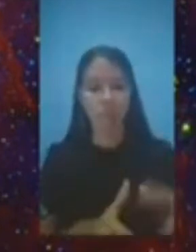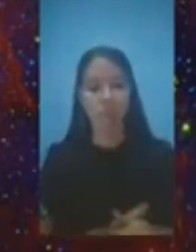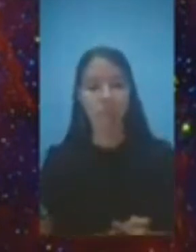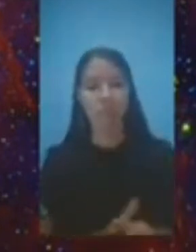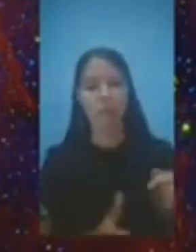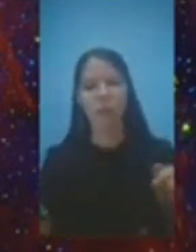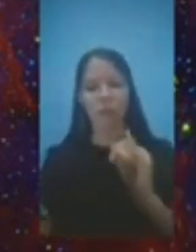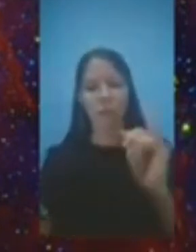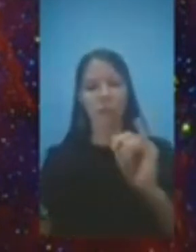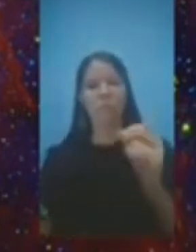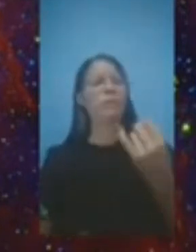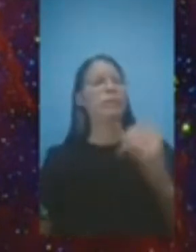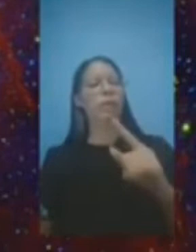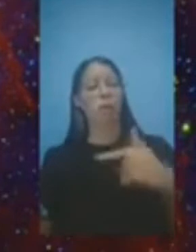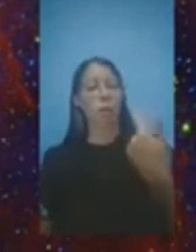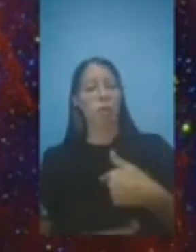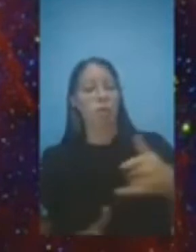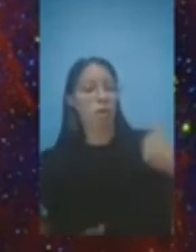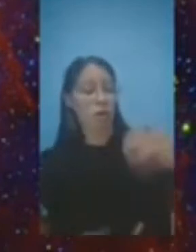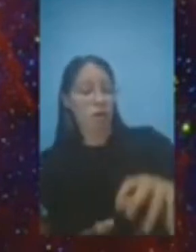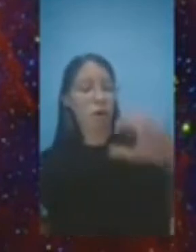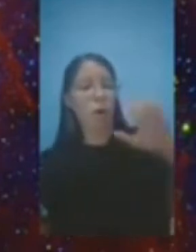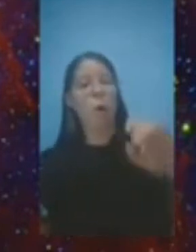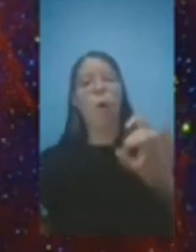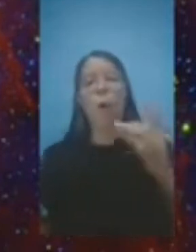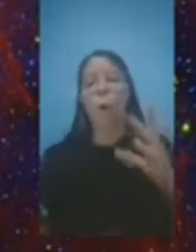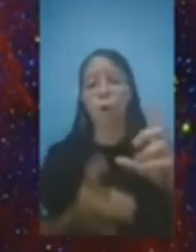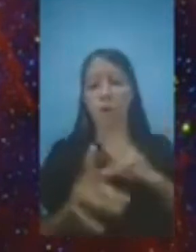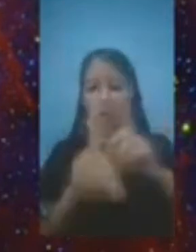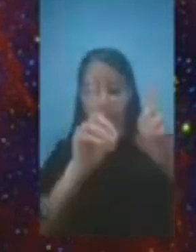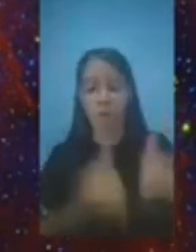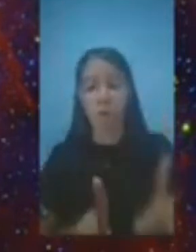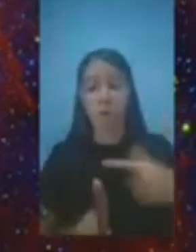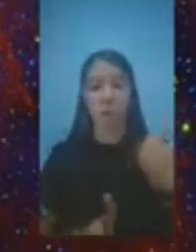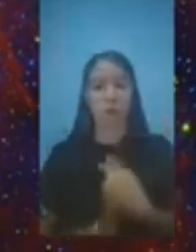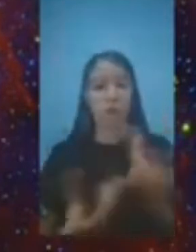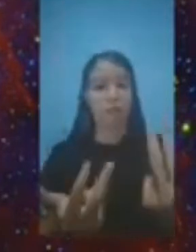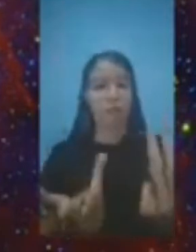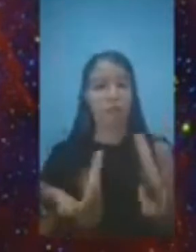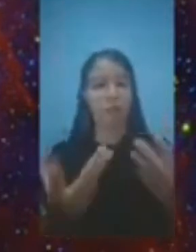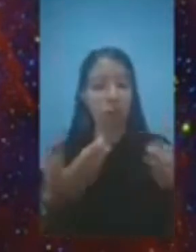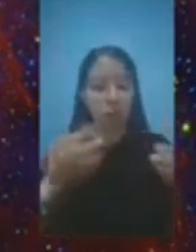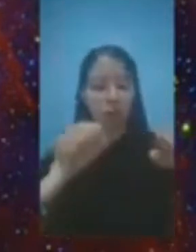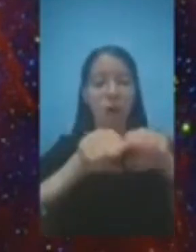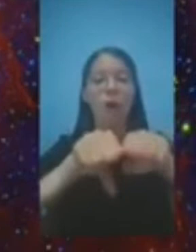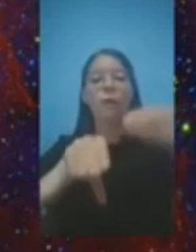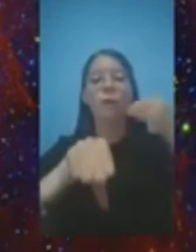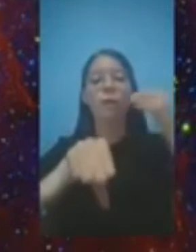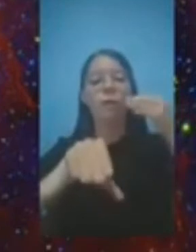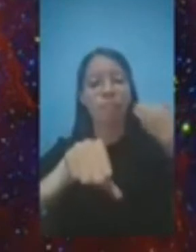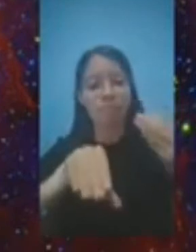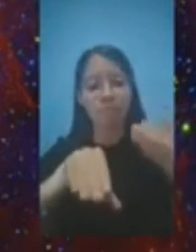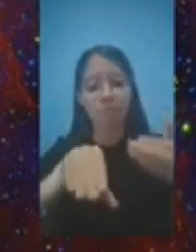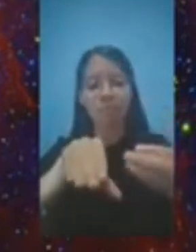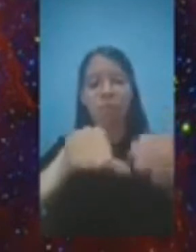juntos, a experiência de vida. É uma pequena empresa que só anda para frente. Não importa se somos idosos ou especial, nós somos iguais.